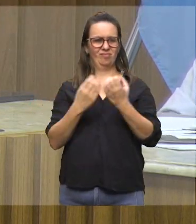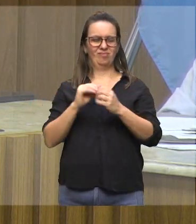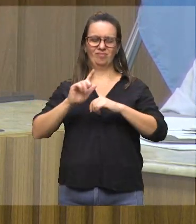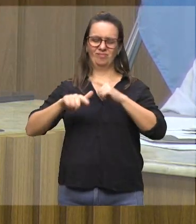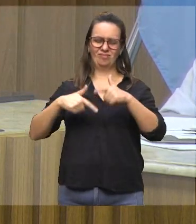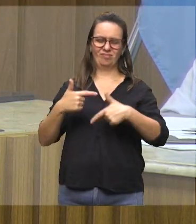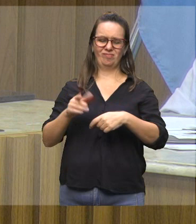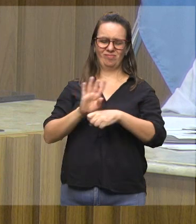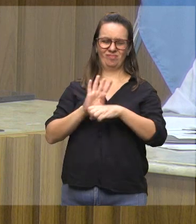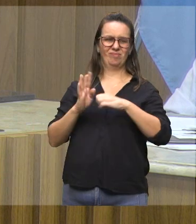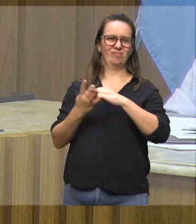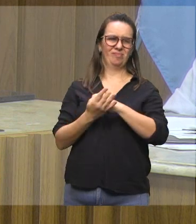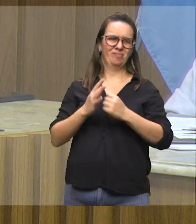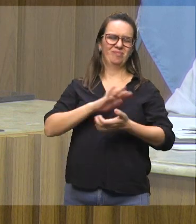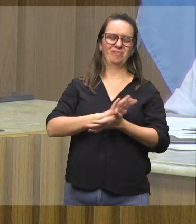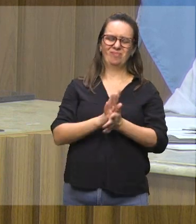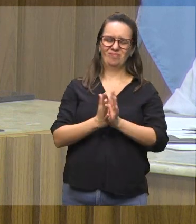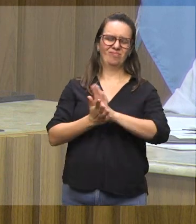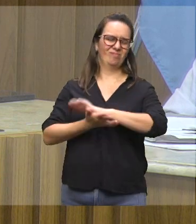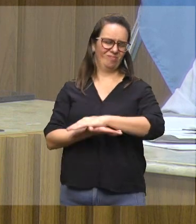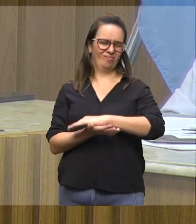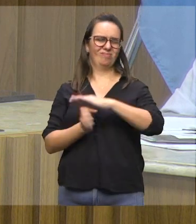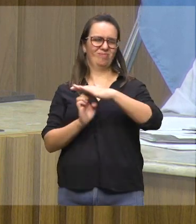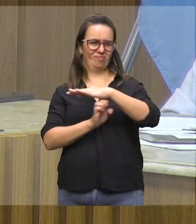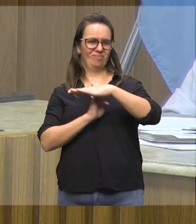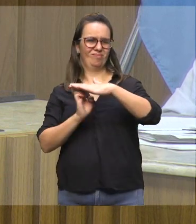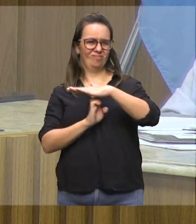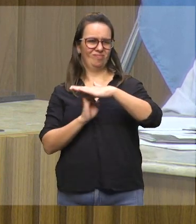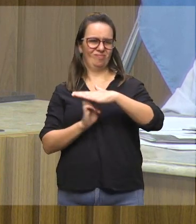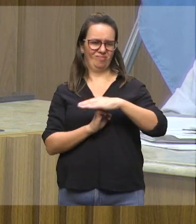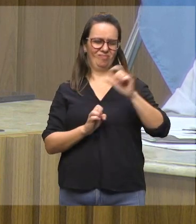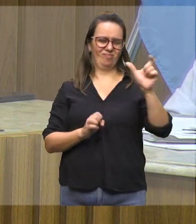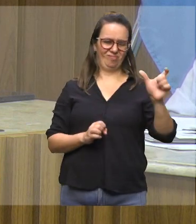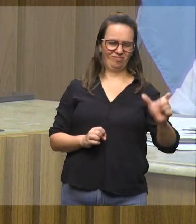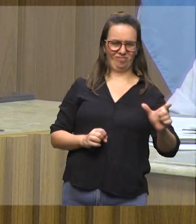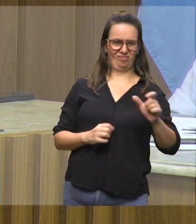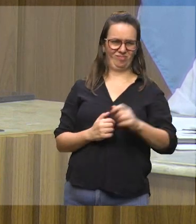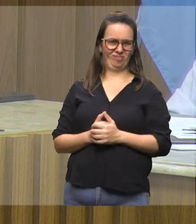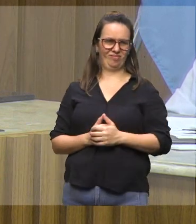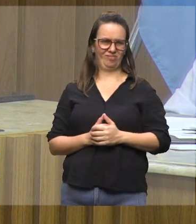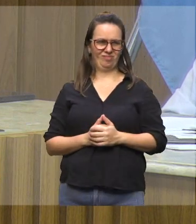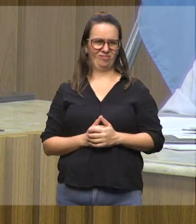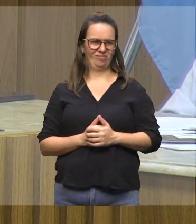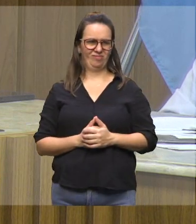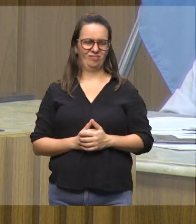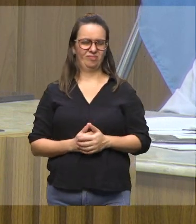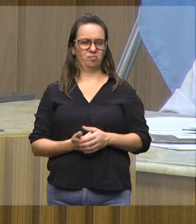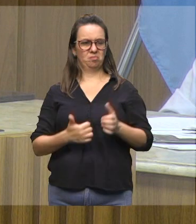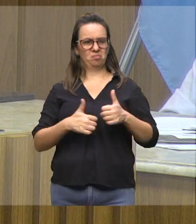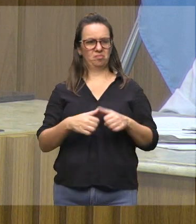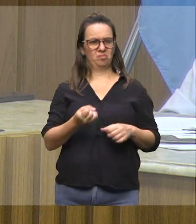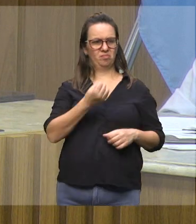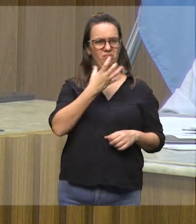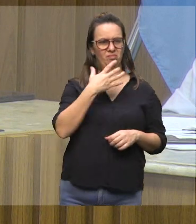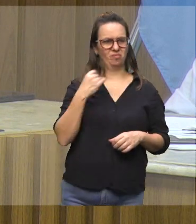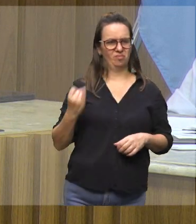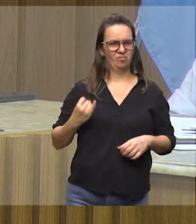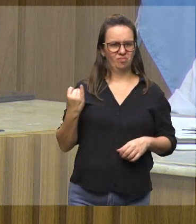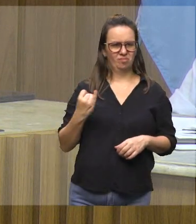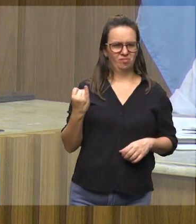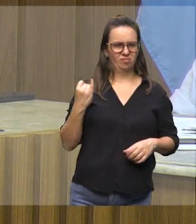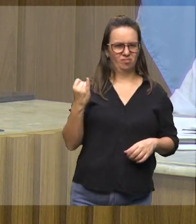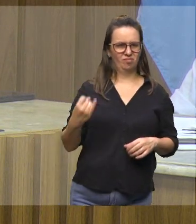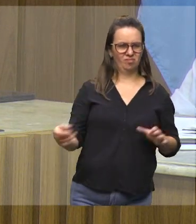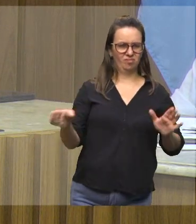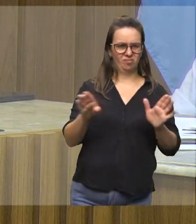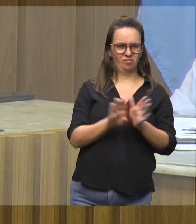pandemia, que judiou da gente, judiou dos empresários, do empreendedor. Né? Então, seria aí uma questão muito importante, que viesse o mais